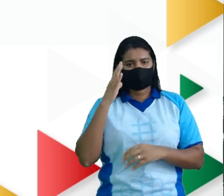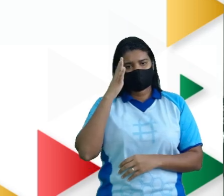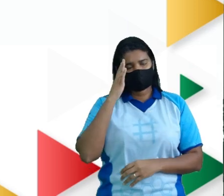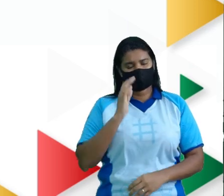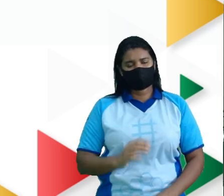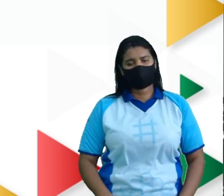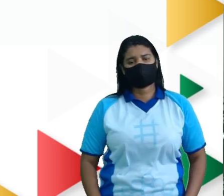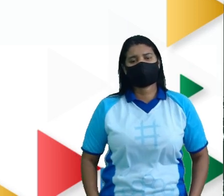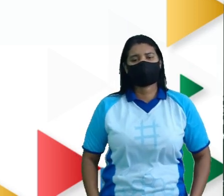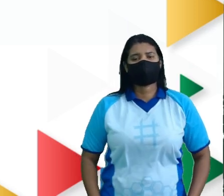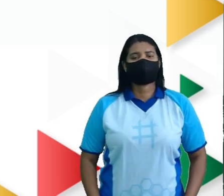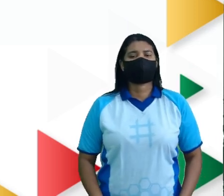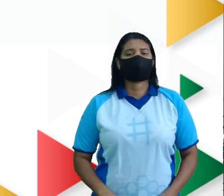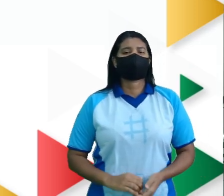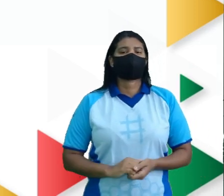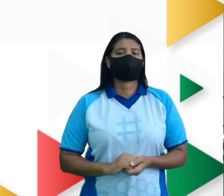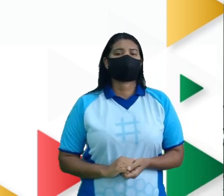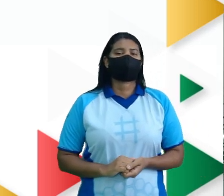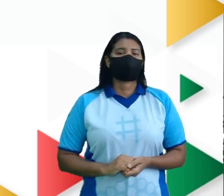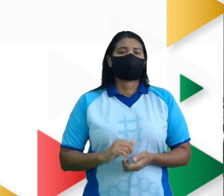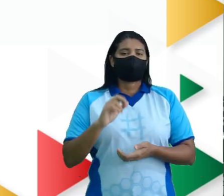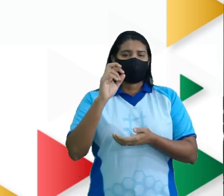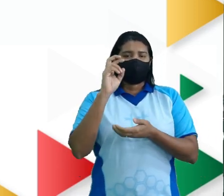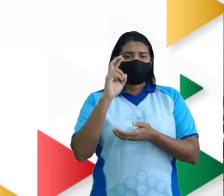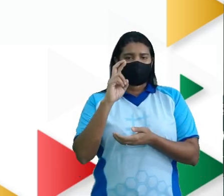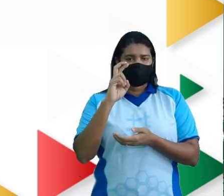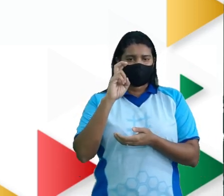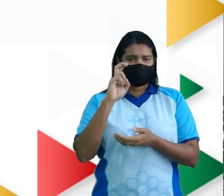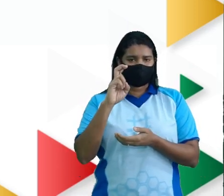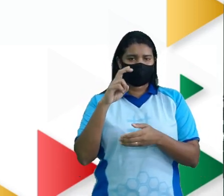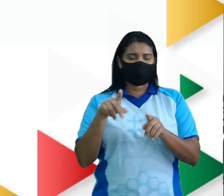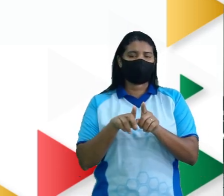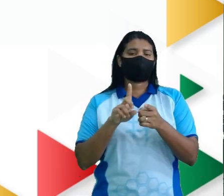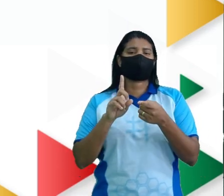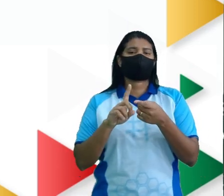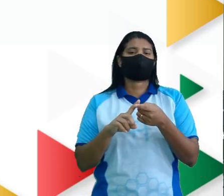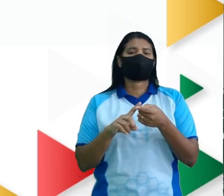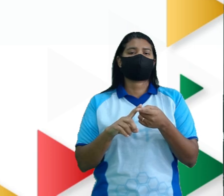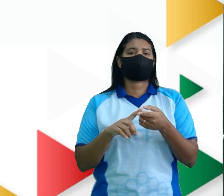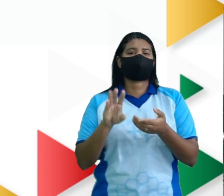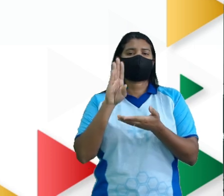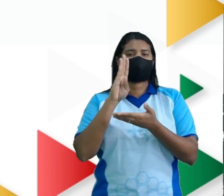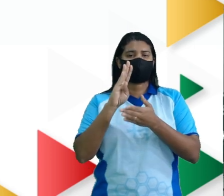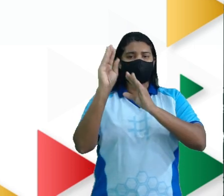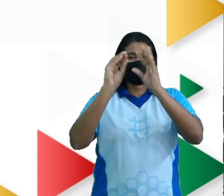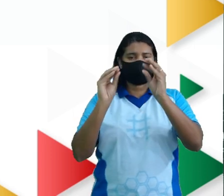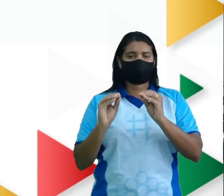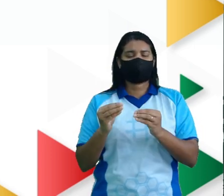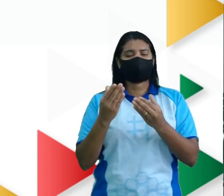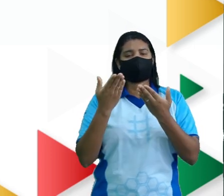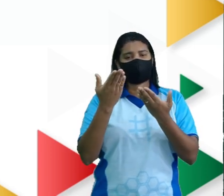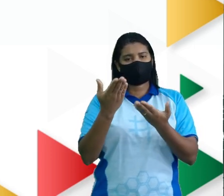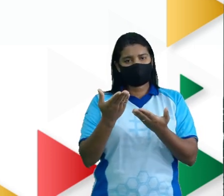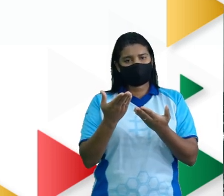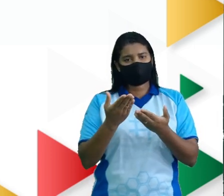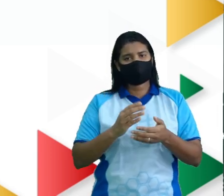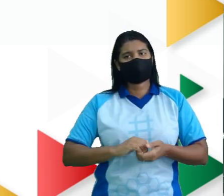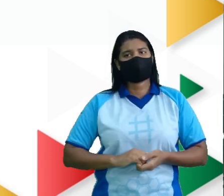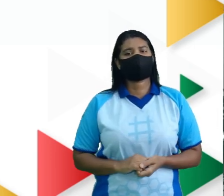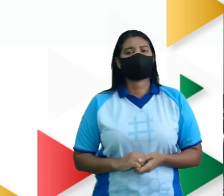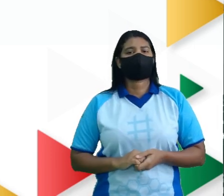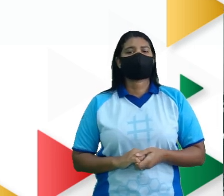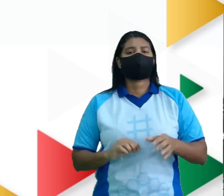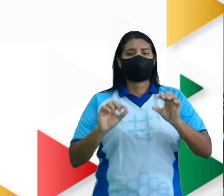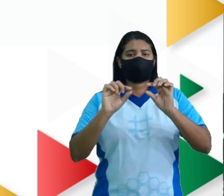bom? Aí o quinto passo, com a mesma abertura, né, da ponta seca em B, a gente vai determinar os pontos. Aí você vai pegar o teu esquadro ou a